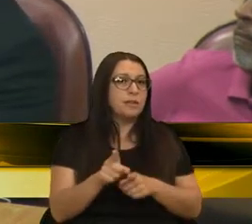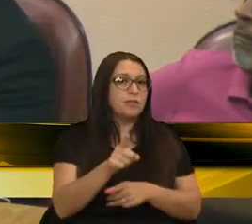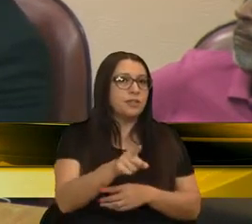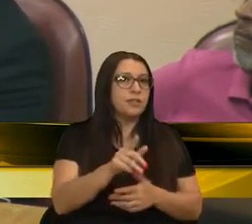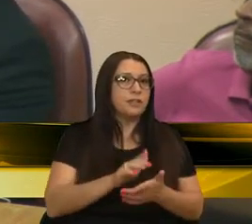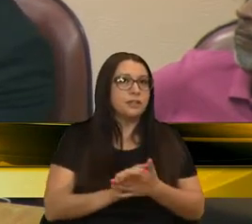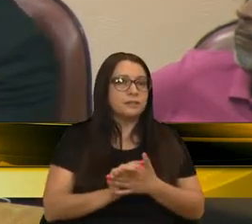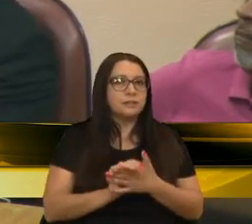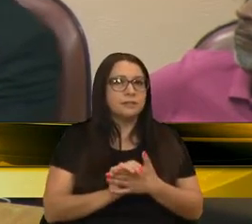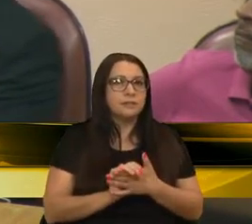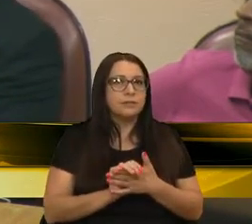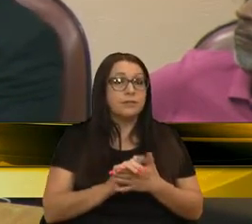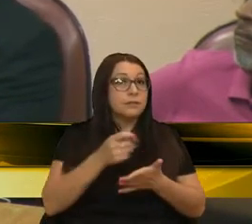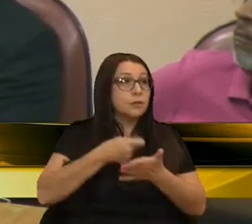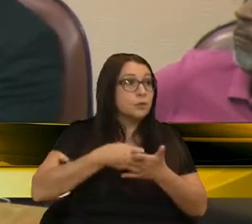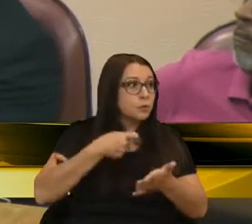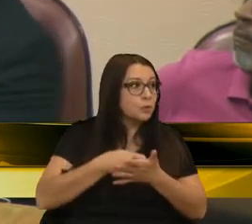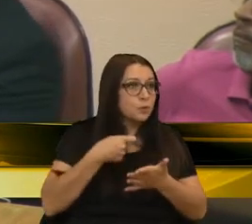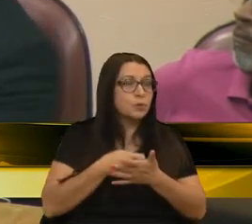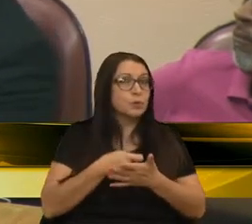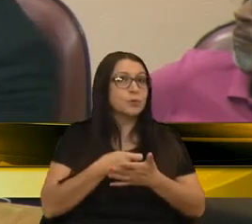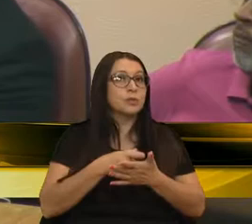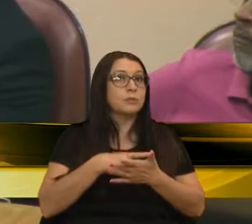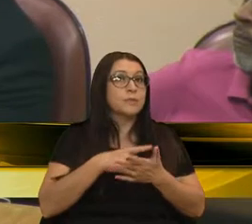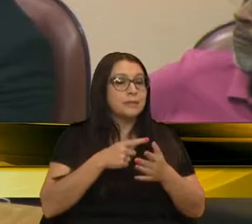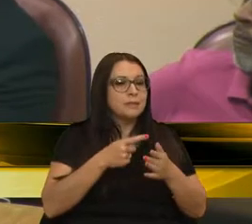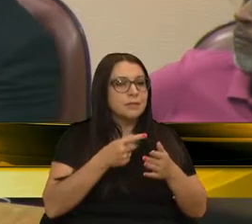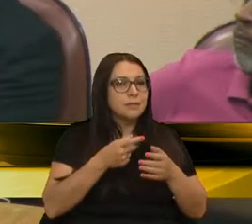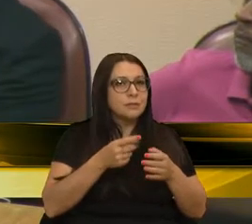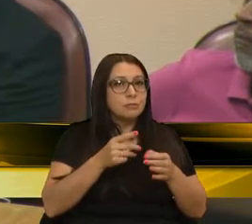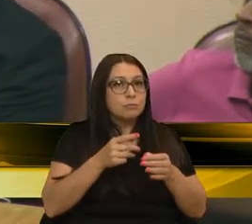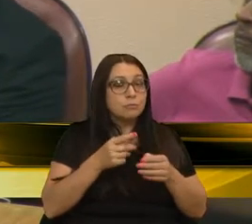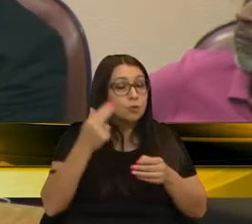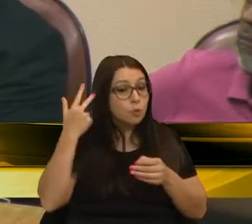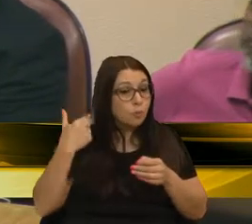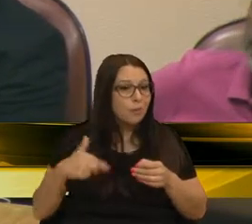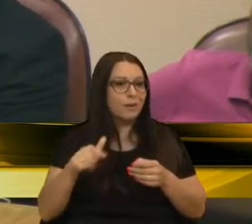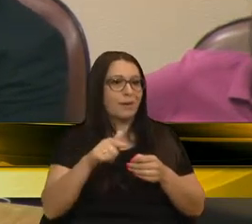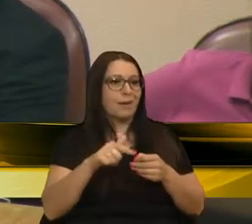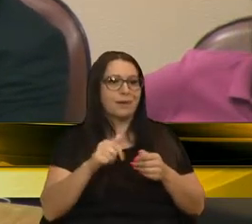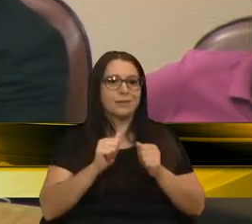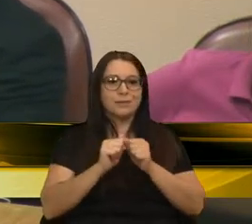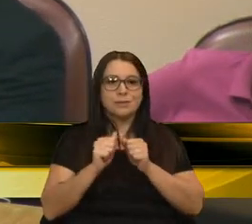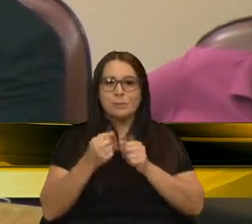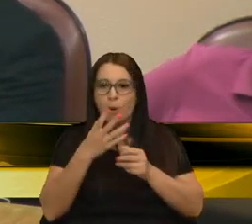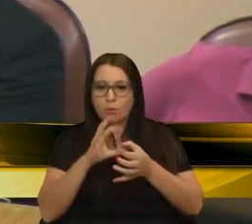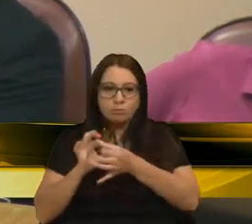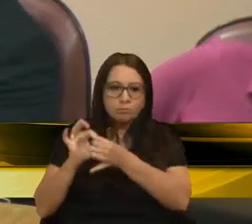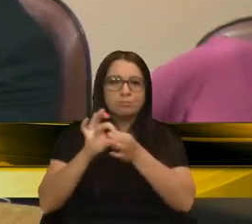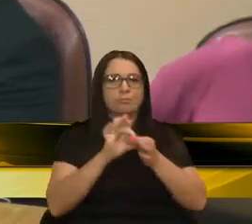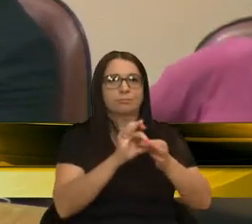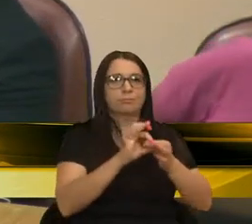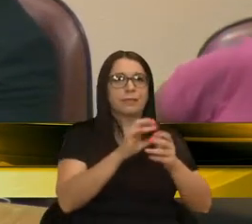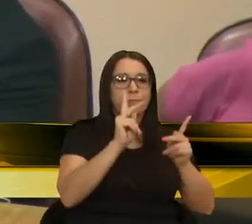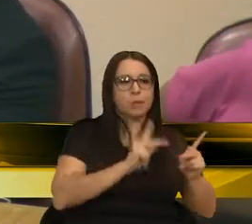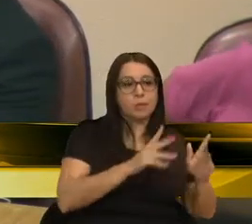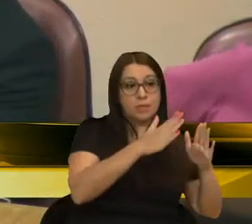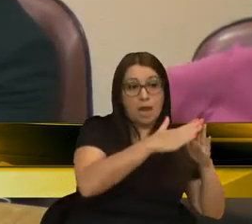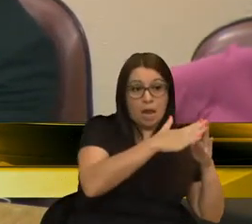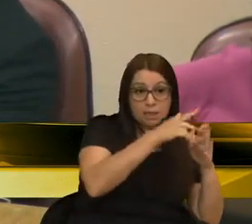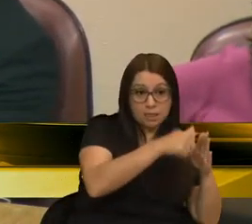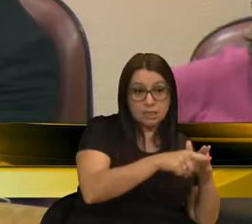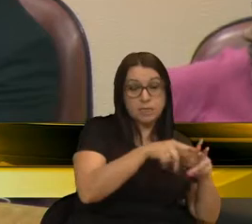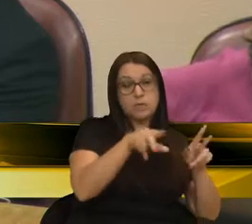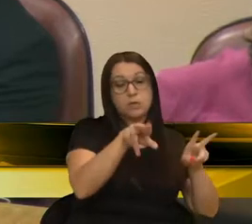esse apelo para que a gente lute para que haja uma sintonia, né, entre os ciclistas e também os moradores da região e os